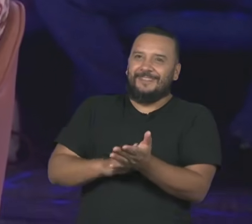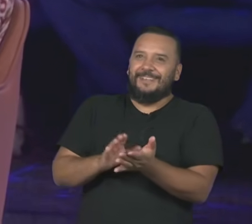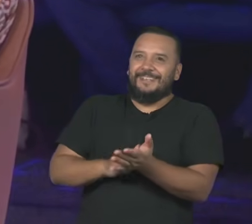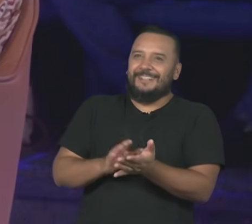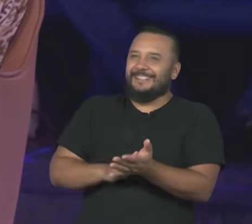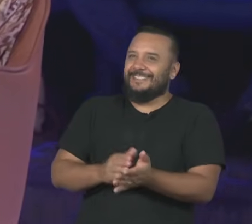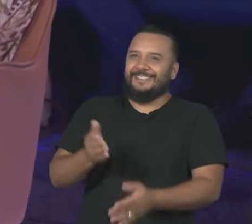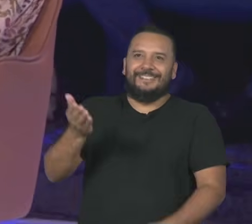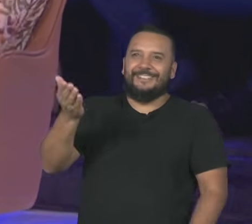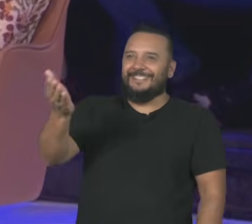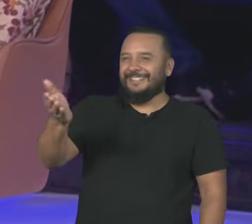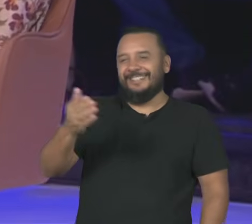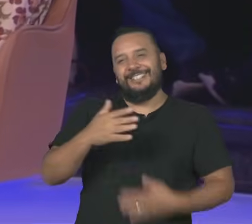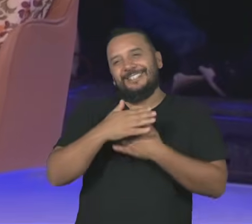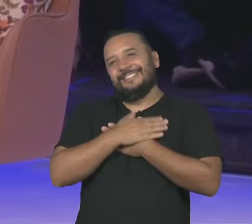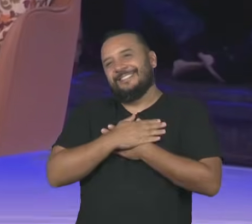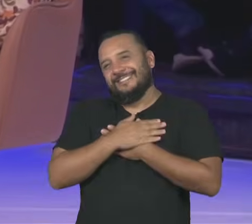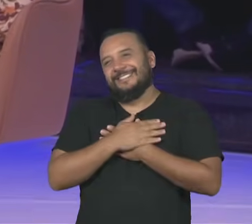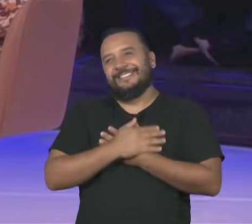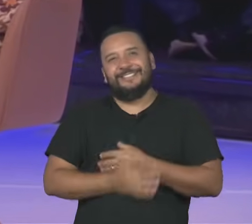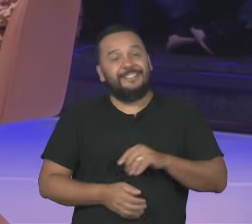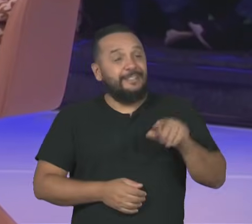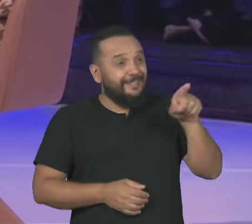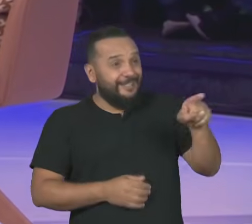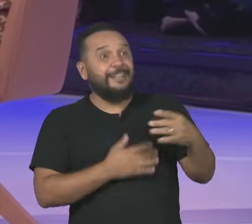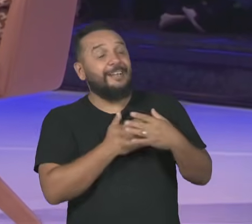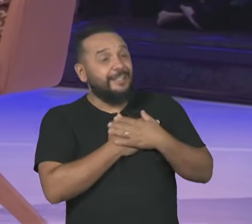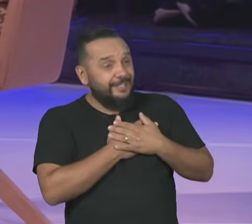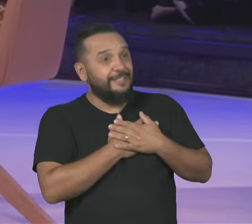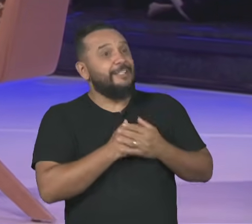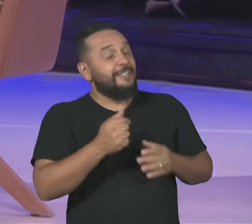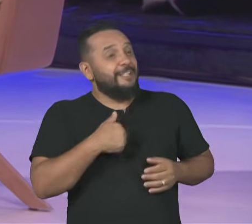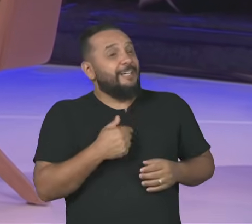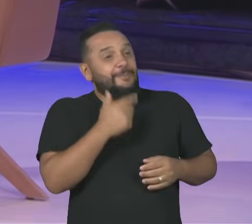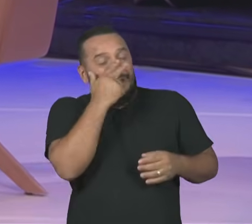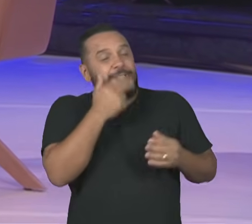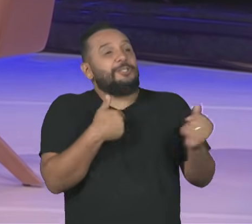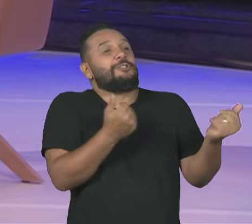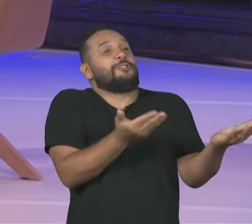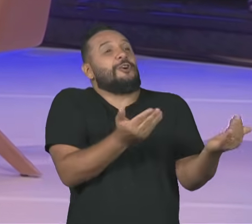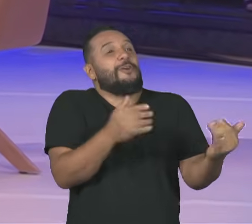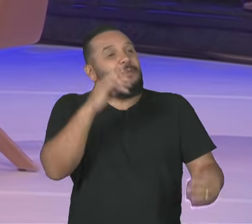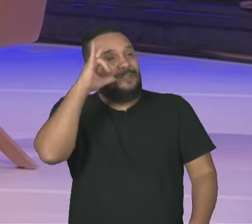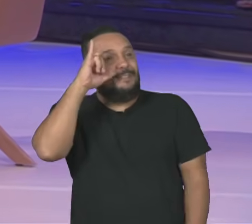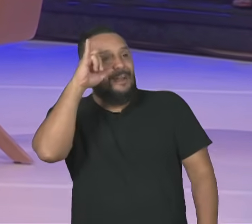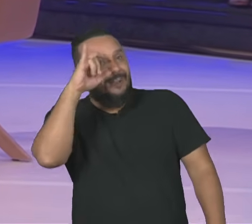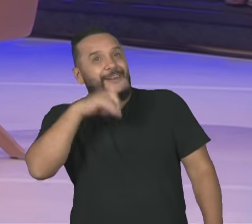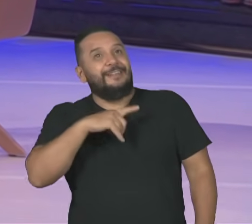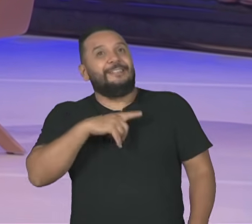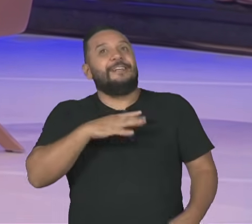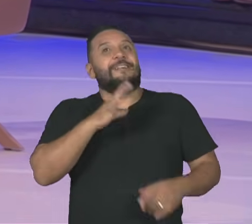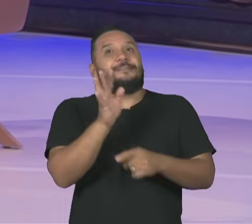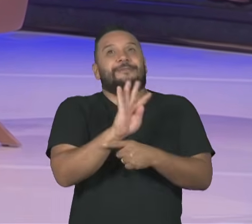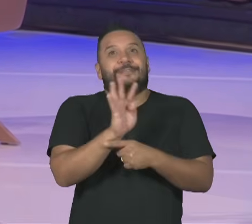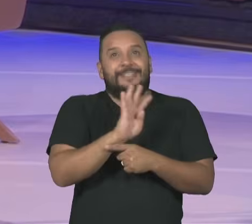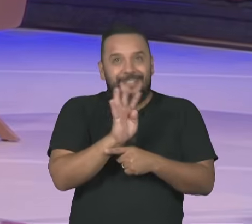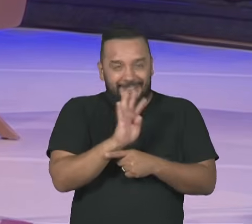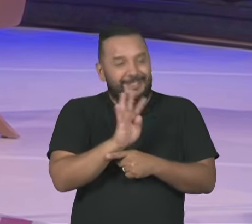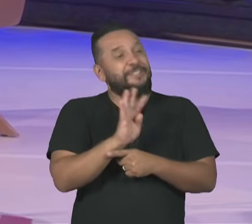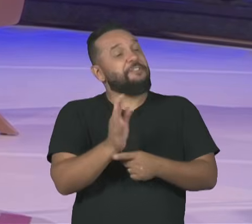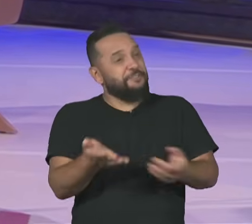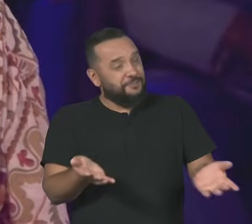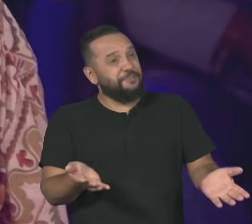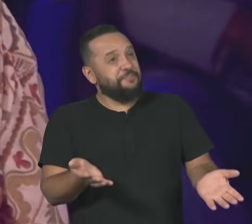Ah, ele é muito querido. Ele é muito querido. E ele tá todo garotinho agora no Instagram, né? Fazendo aqueles vídeos animados e tal. Ele